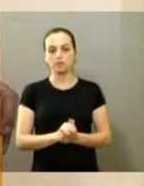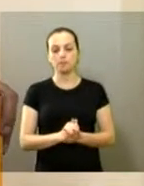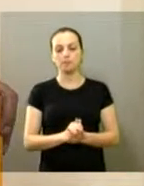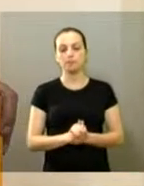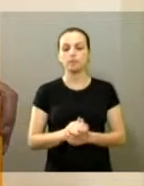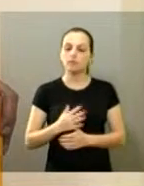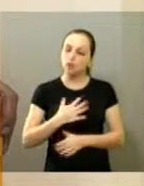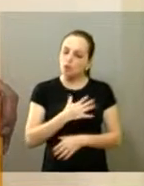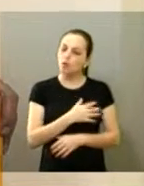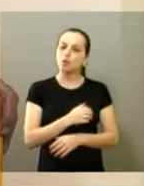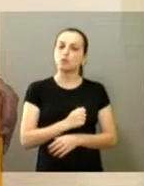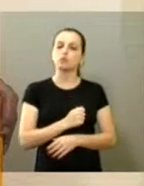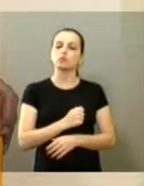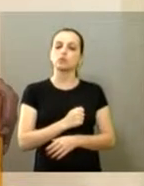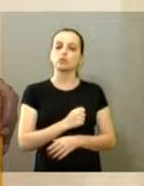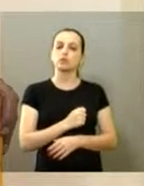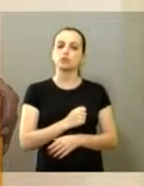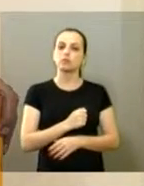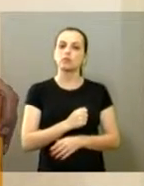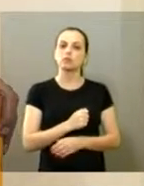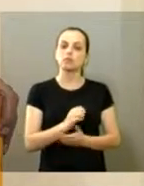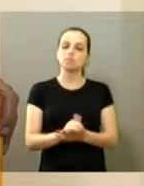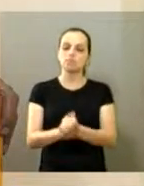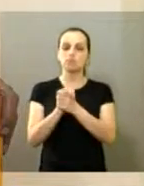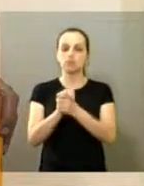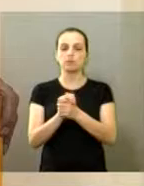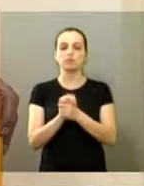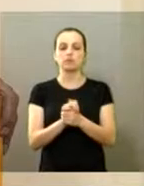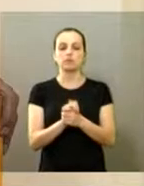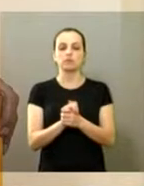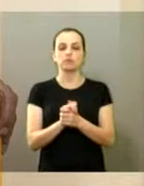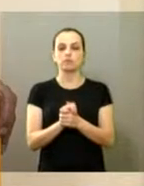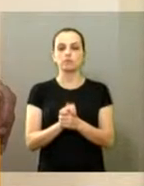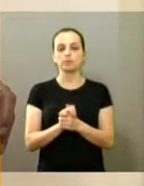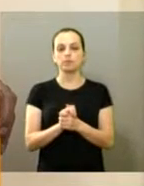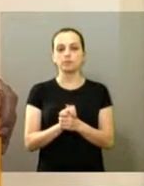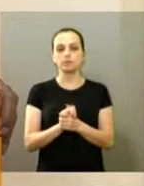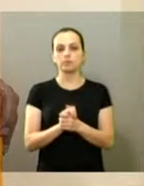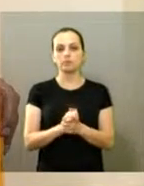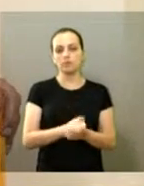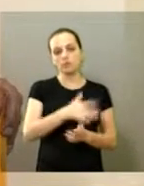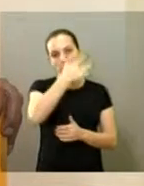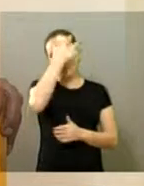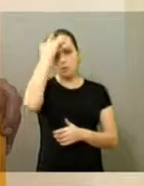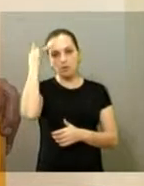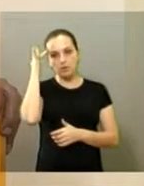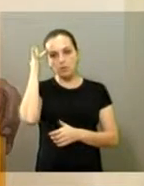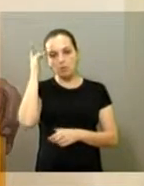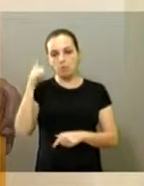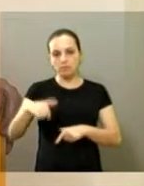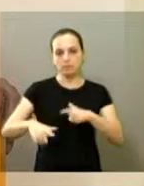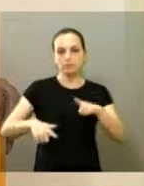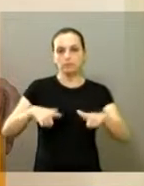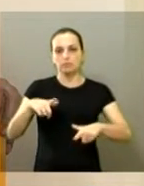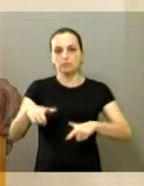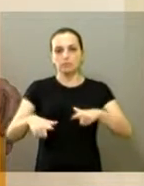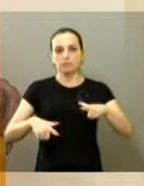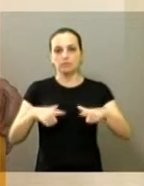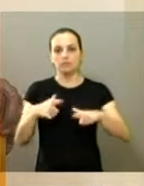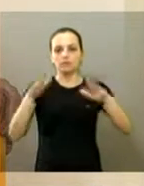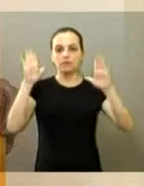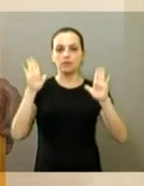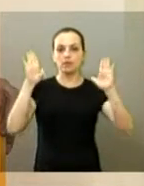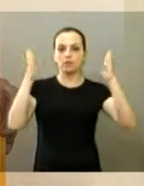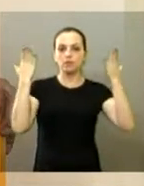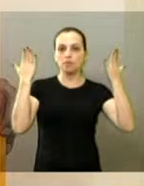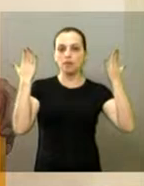Gostaria, senhor presidente, parabenizar as pessoas que trabalharam na festa de Nossa